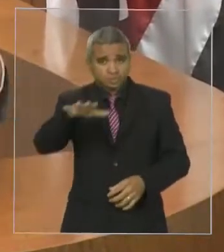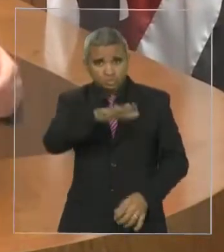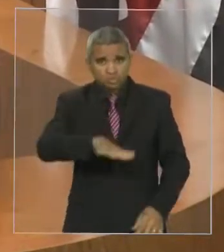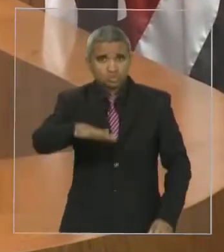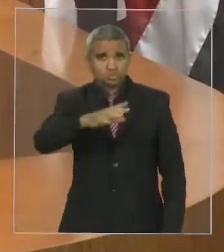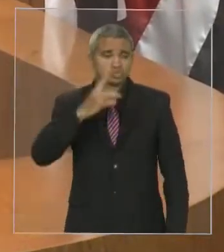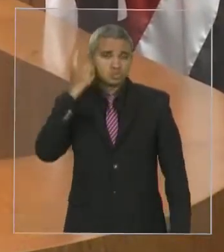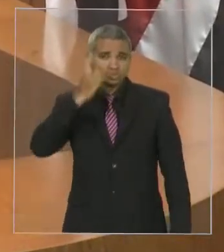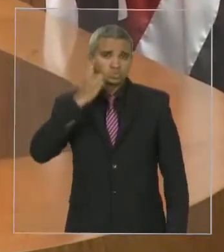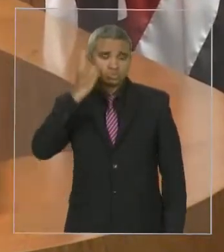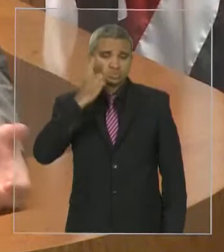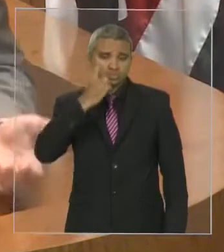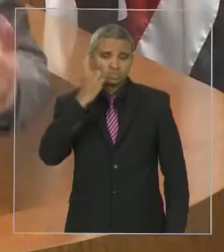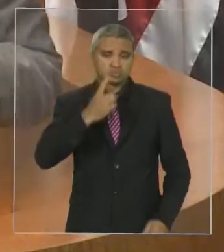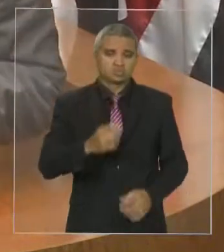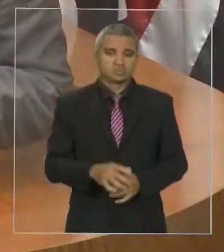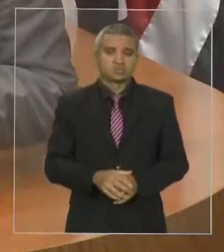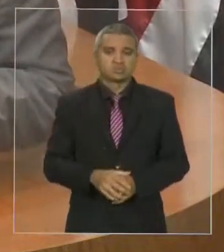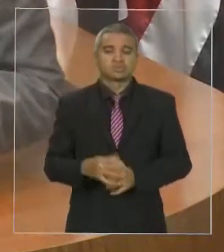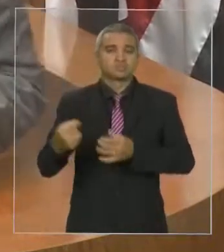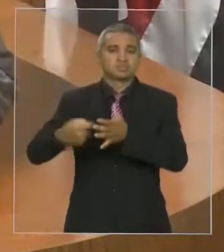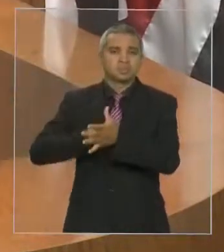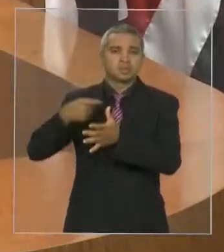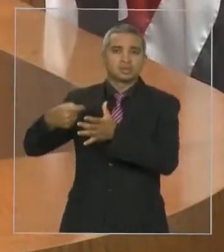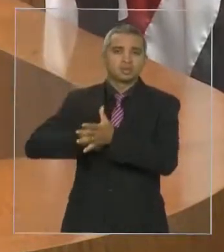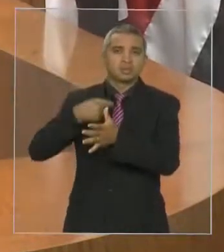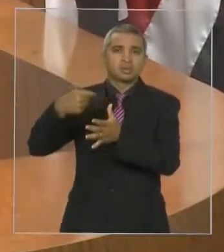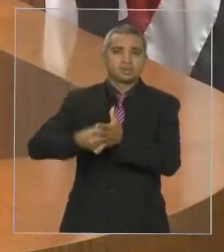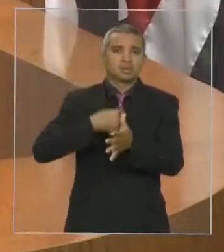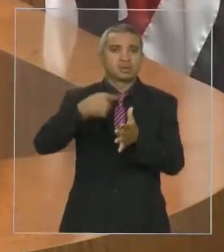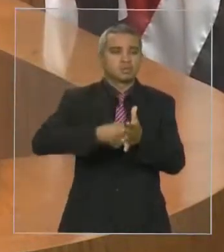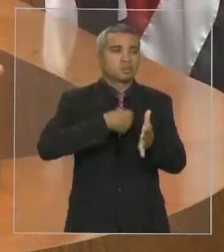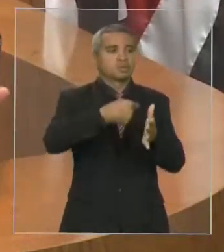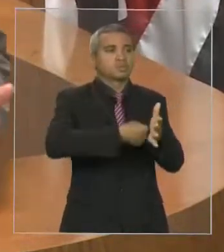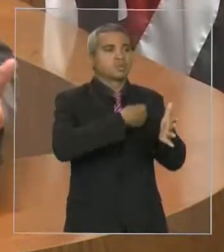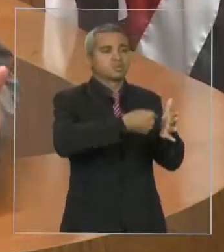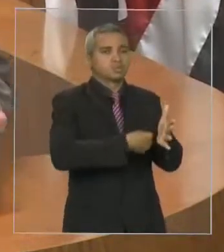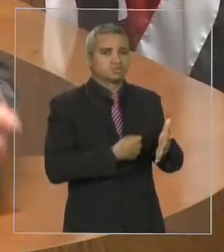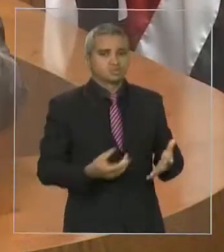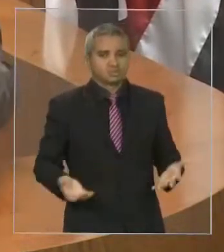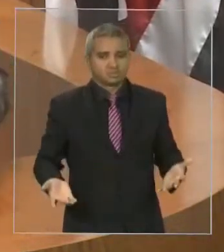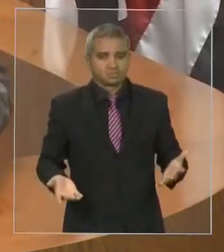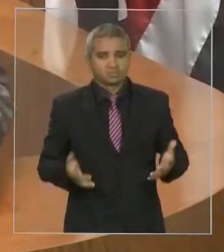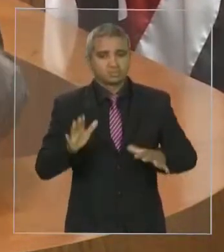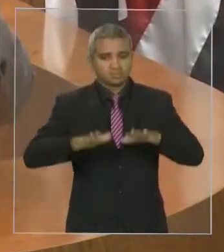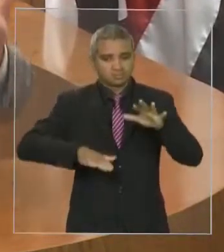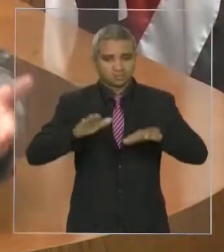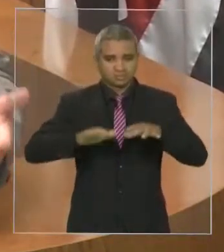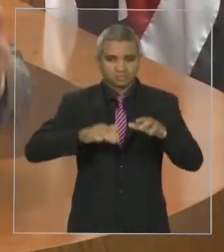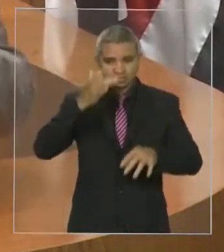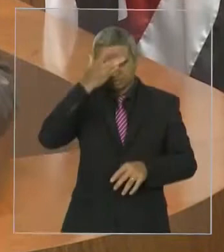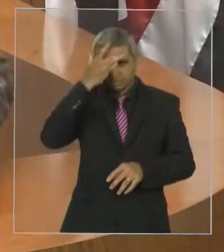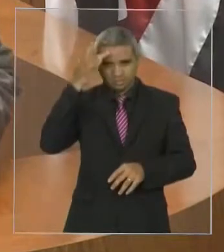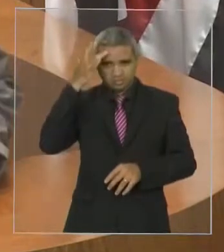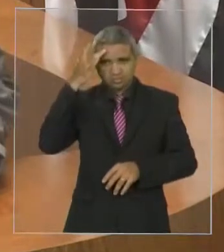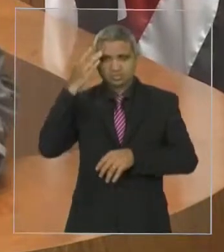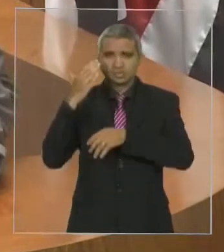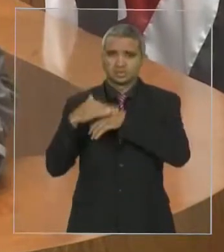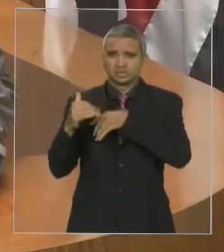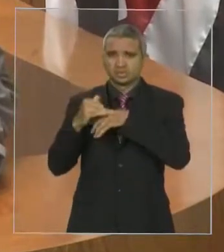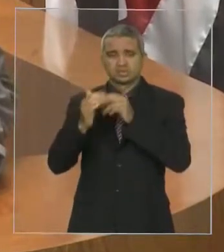somos frequentemente indagados quanto e inclusive, somos chamados a tentar agilizar